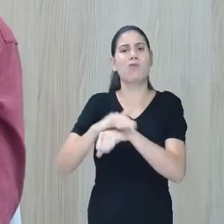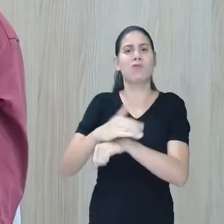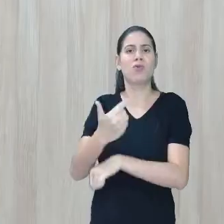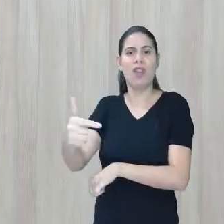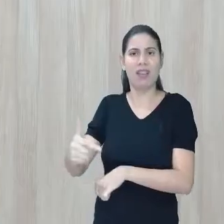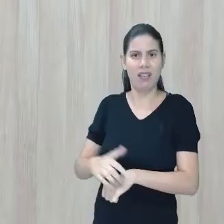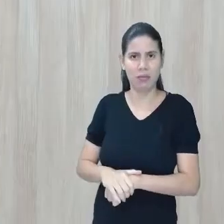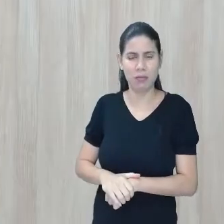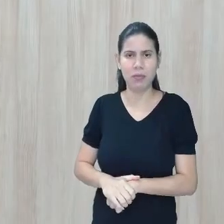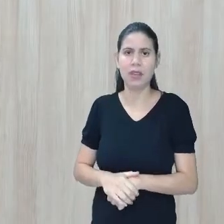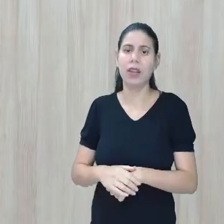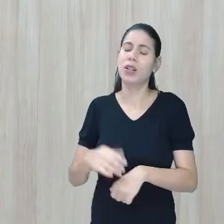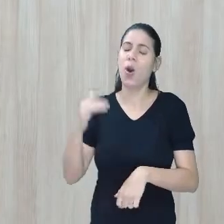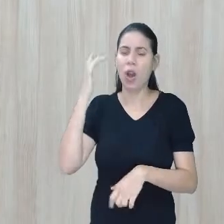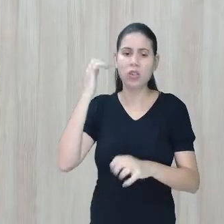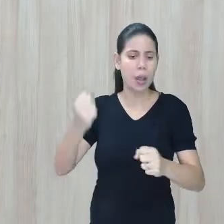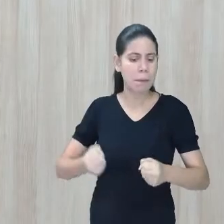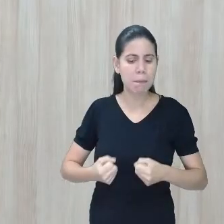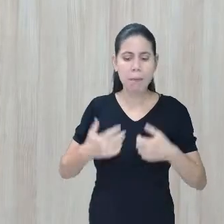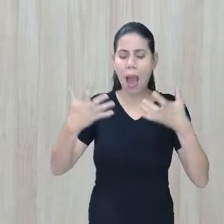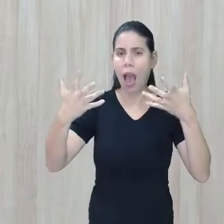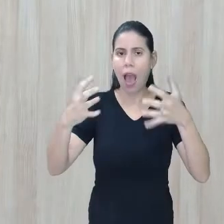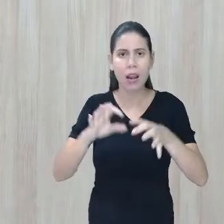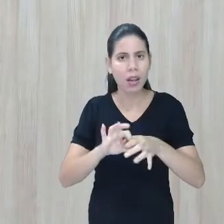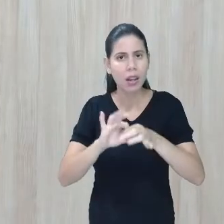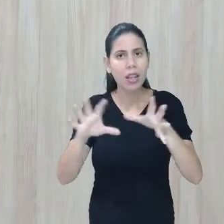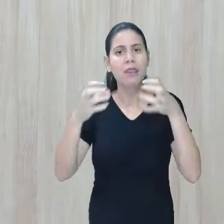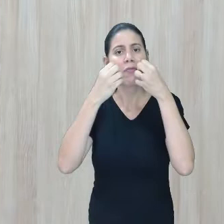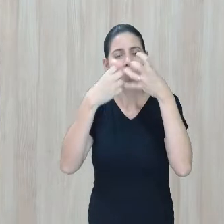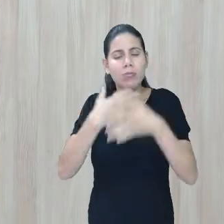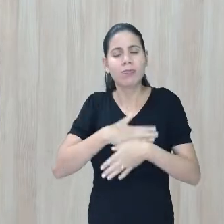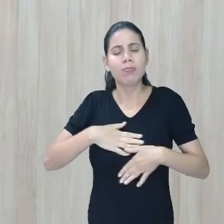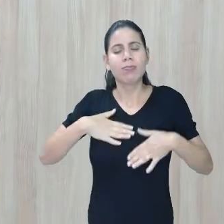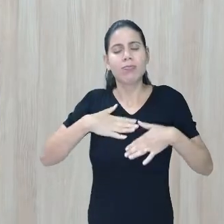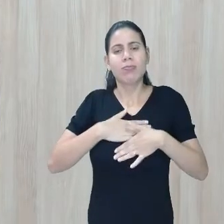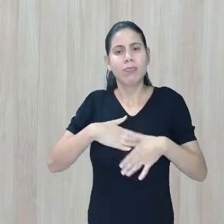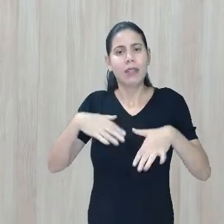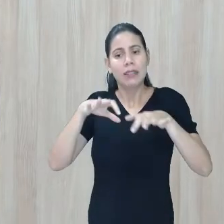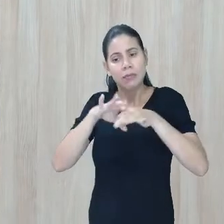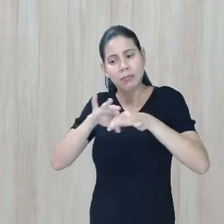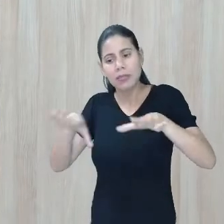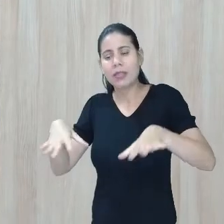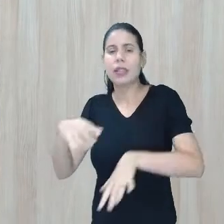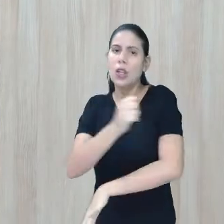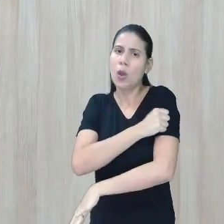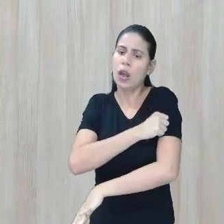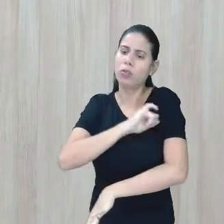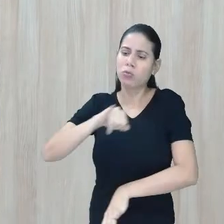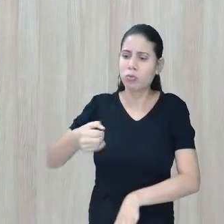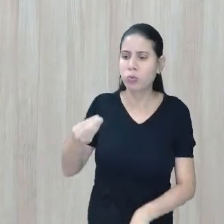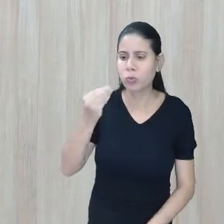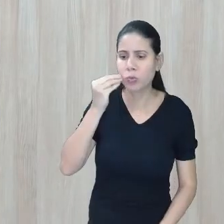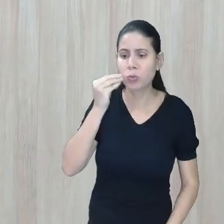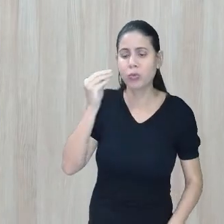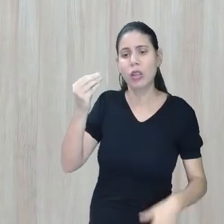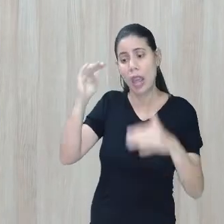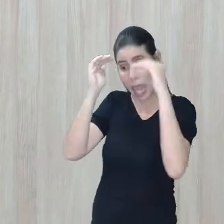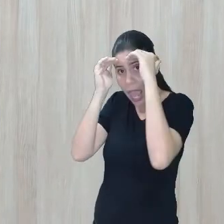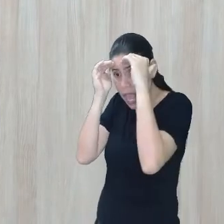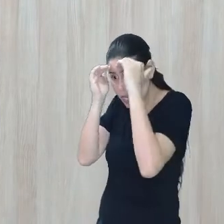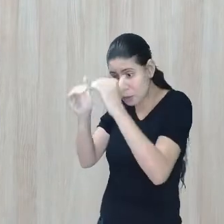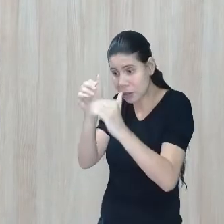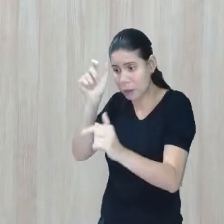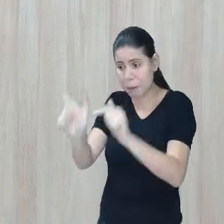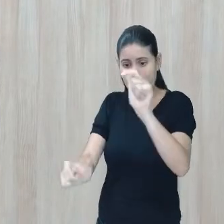um momento assim muito espontâneo, É espontâneo. prazeroso, Isso. não é? Que realmente está oportunizando e respeitando a especificidade Isso.